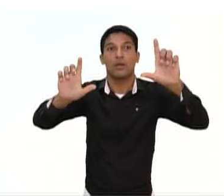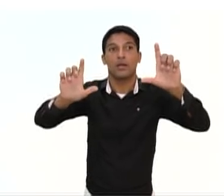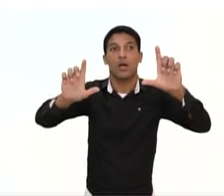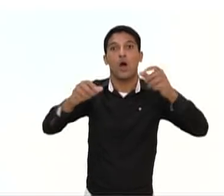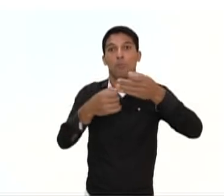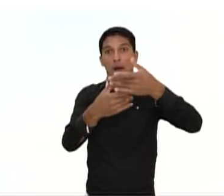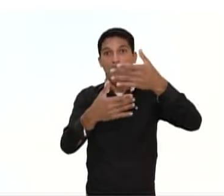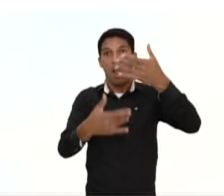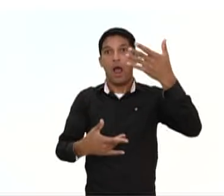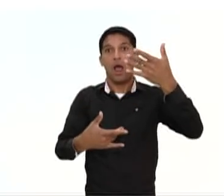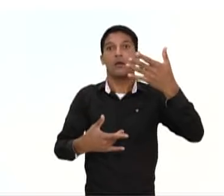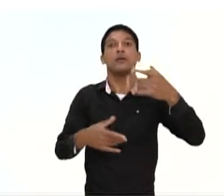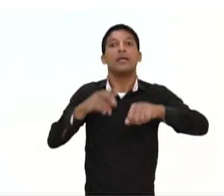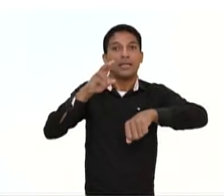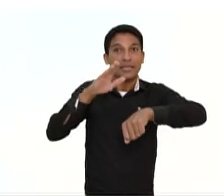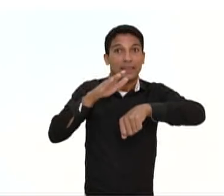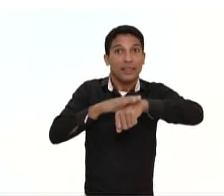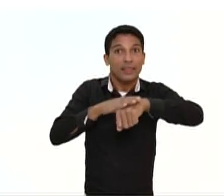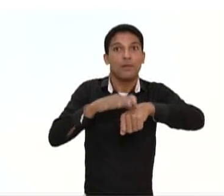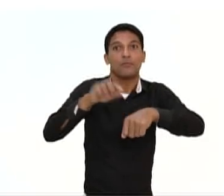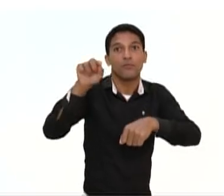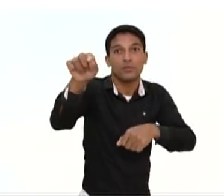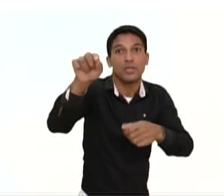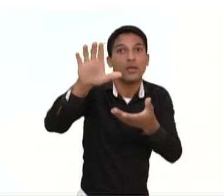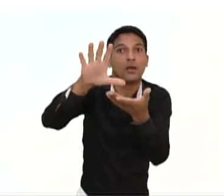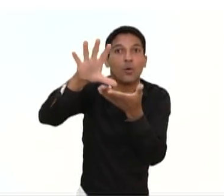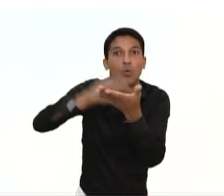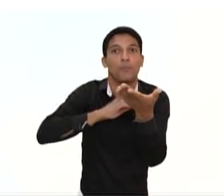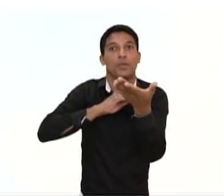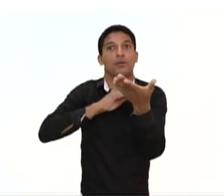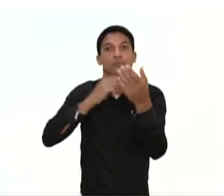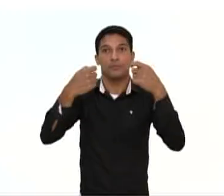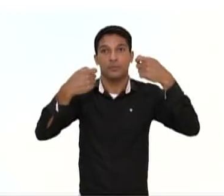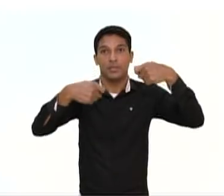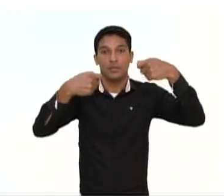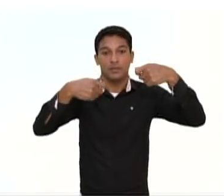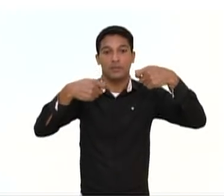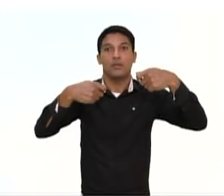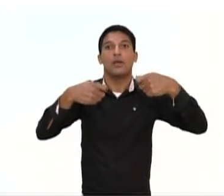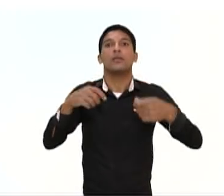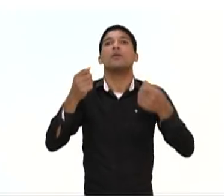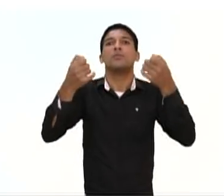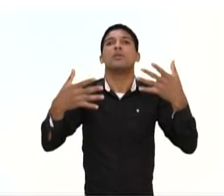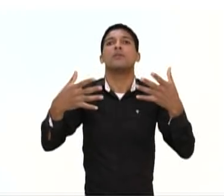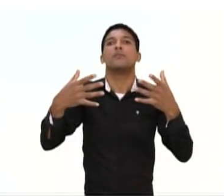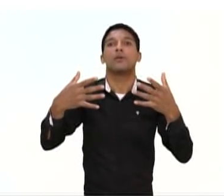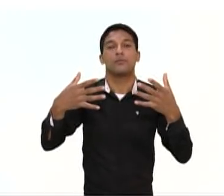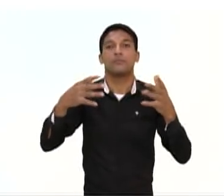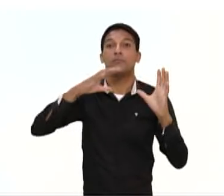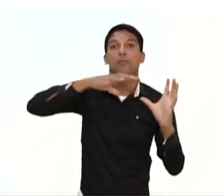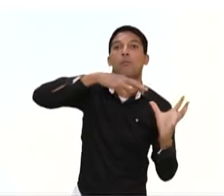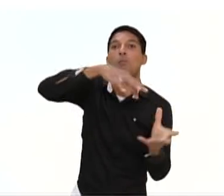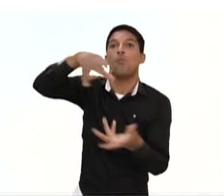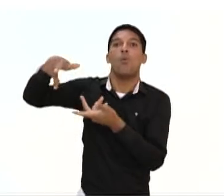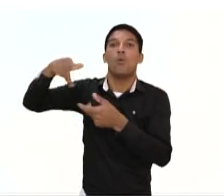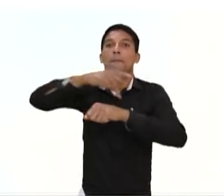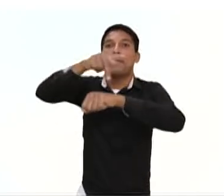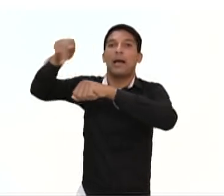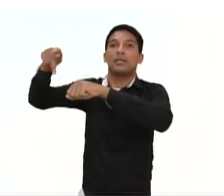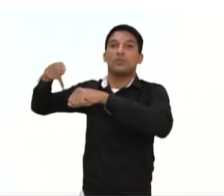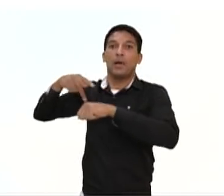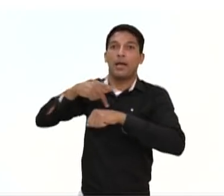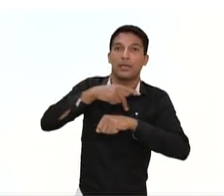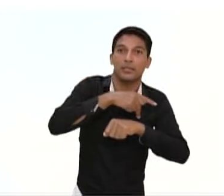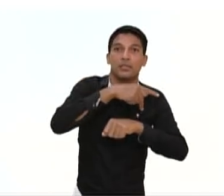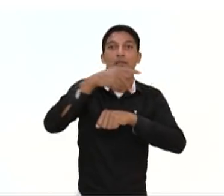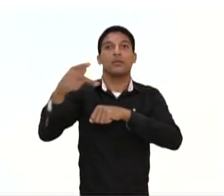deixar um tempinho para vocês copiarem. O exercício diz o seguinte: todo o país passou pela primeira fase da campanha de vacinação contra a gripe